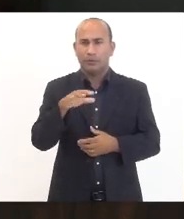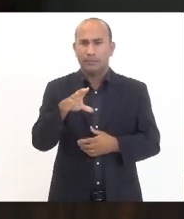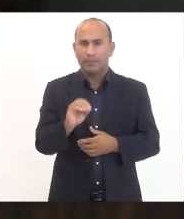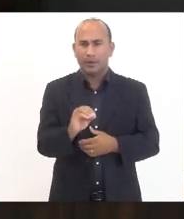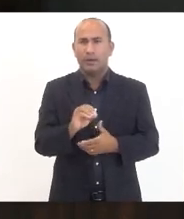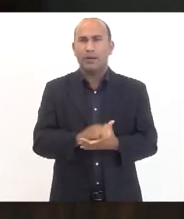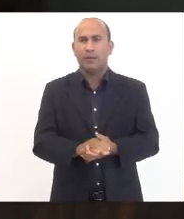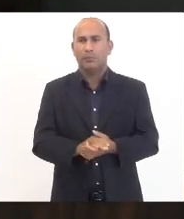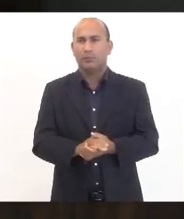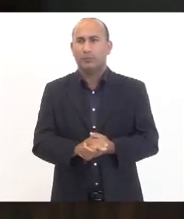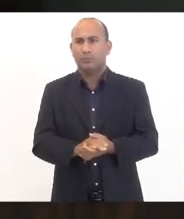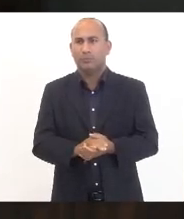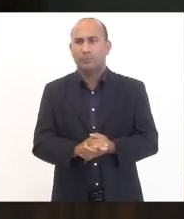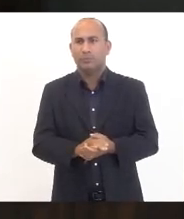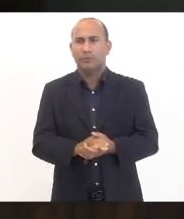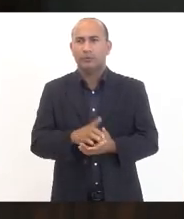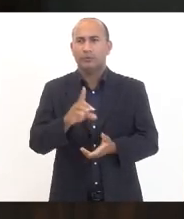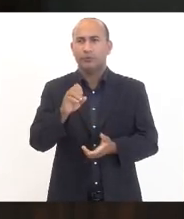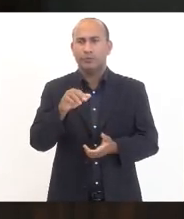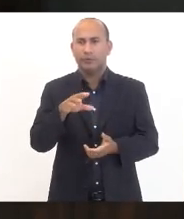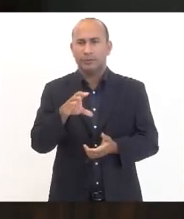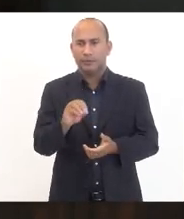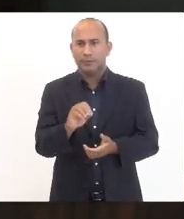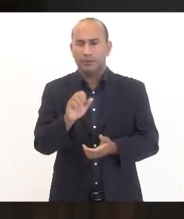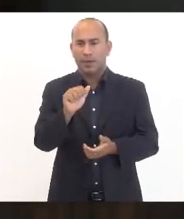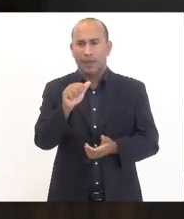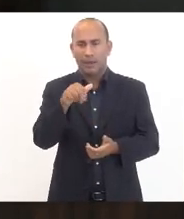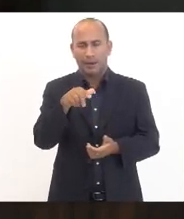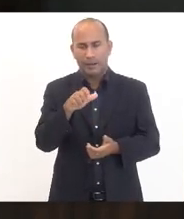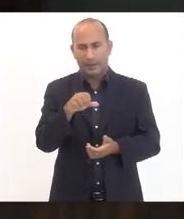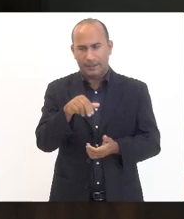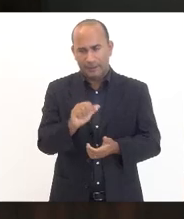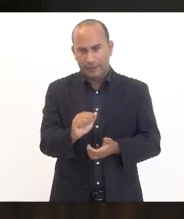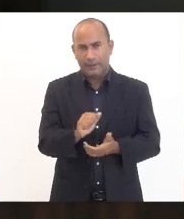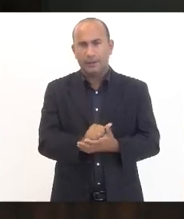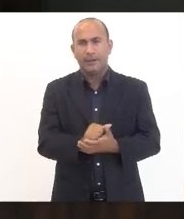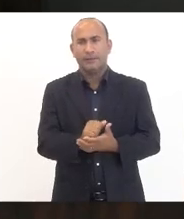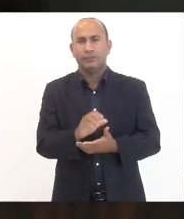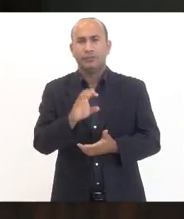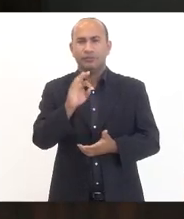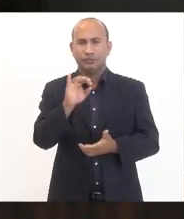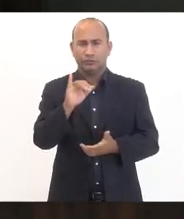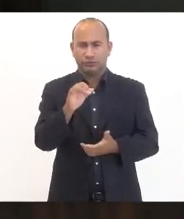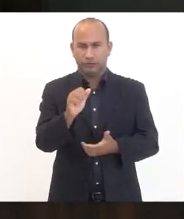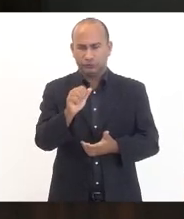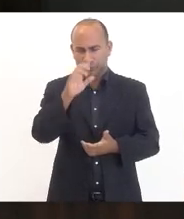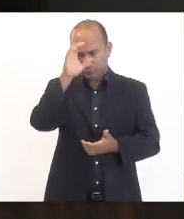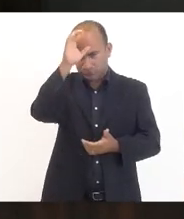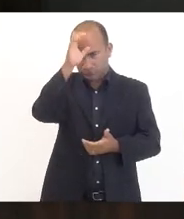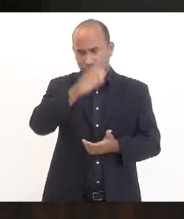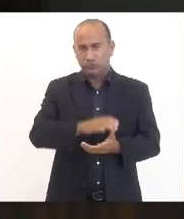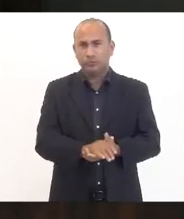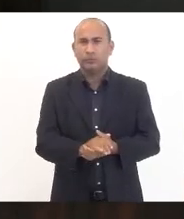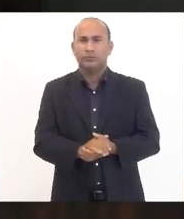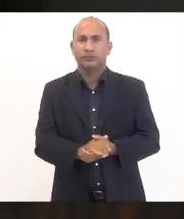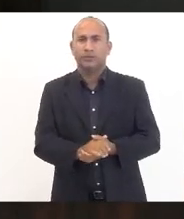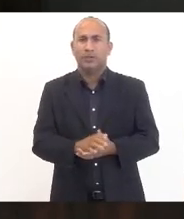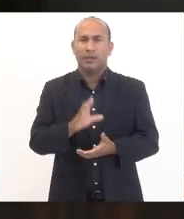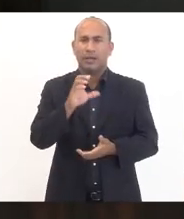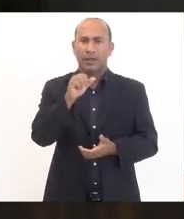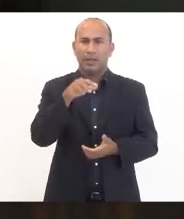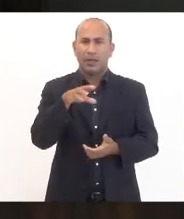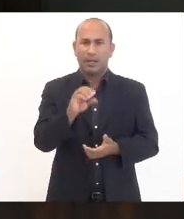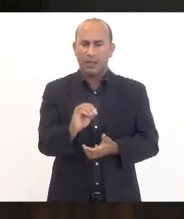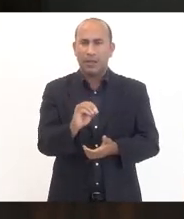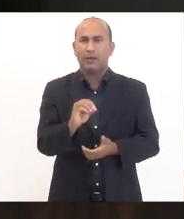Subtenente Bernardo, Dionísio Lins, Alana Passos, Bebeto, Delegado Carlos Augusto, Tia Ju, Brazão, Jalmi Júnior, Carlos